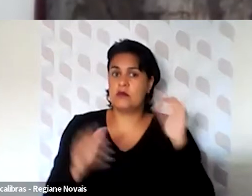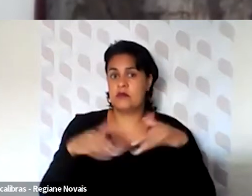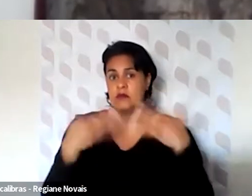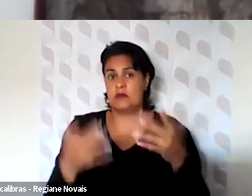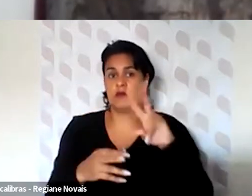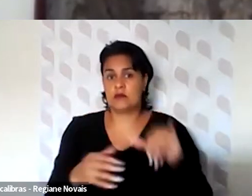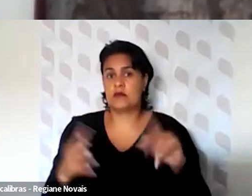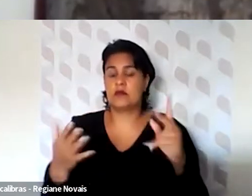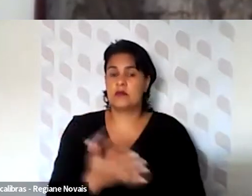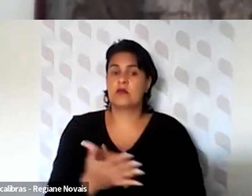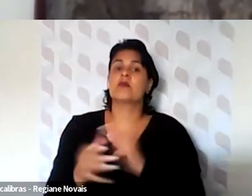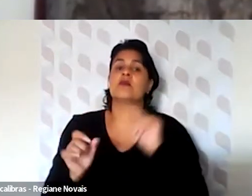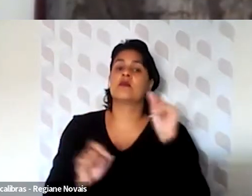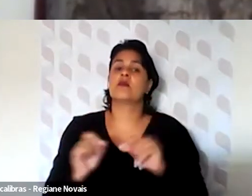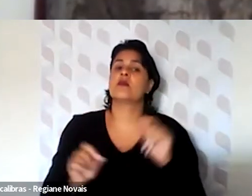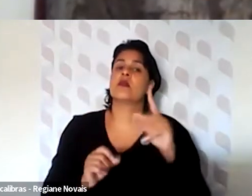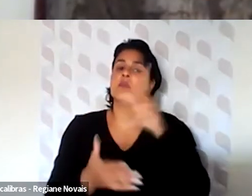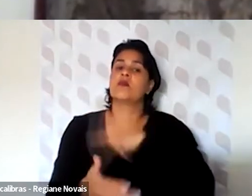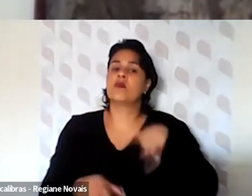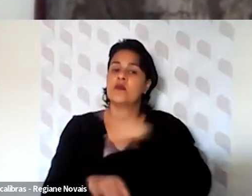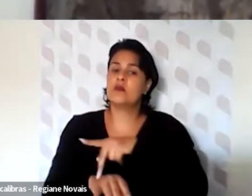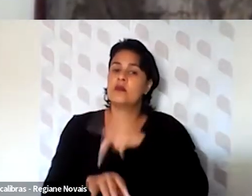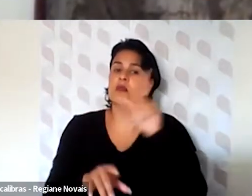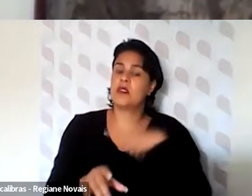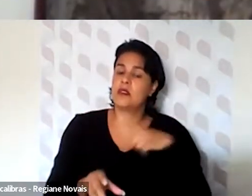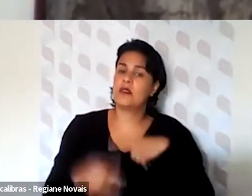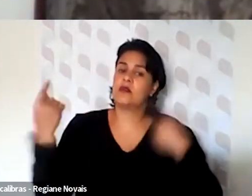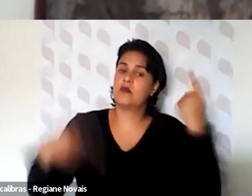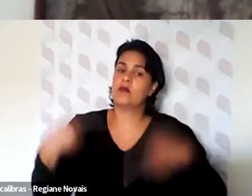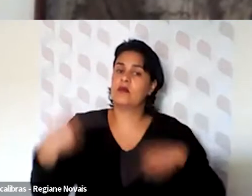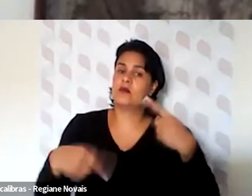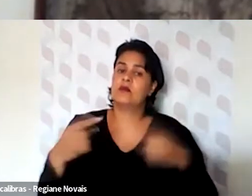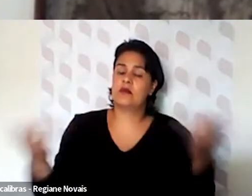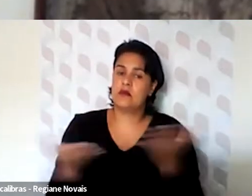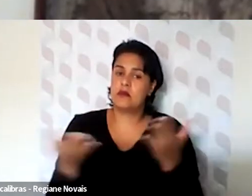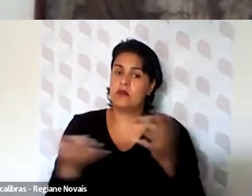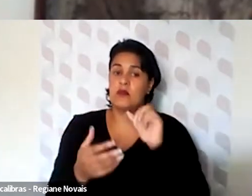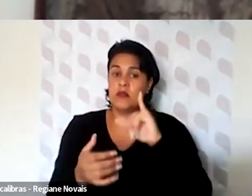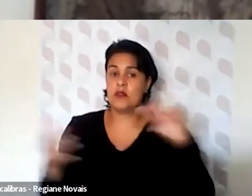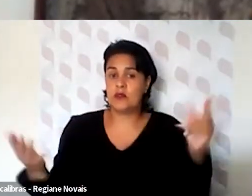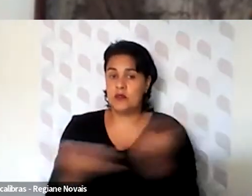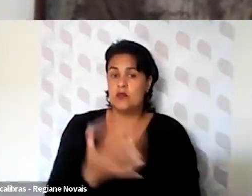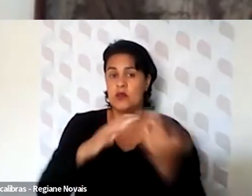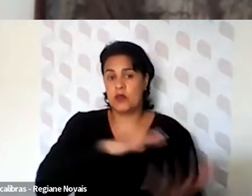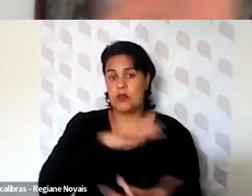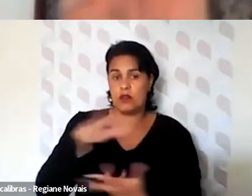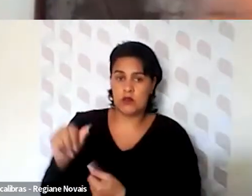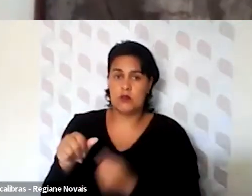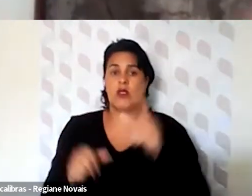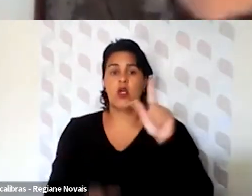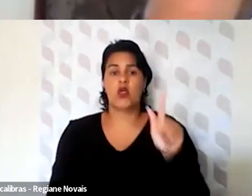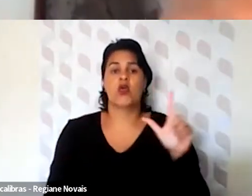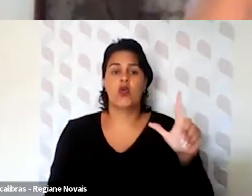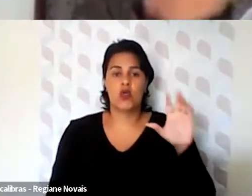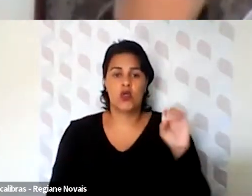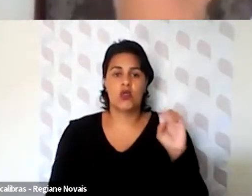de um outro jeito, inclusive no debate atual, se, de fato, a globalização acabou, com o que ou